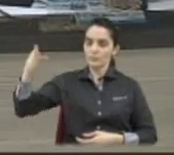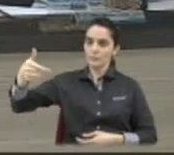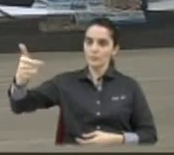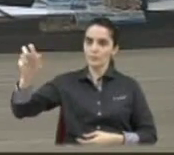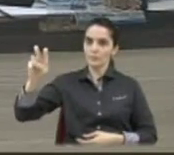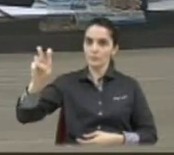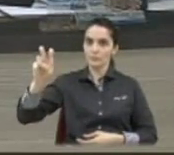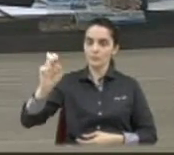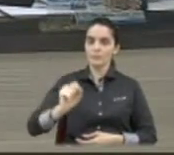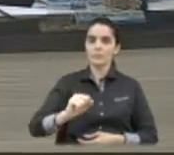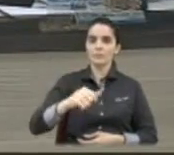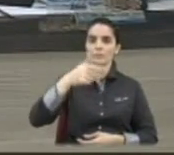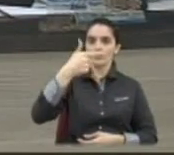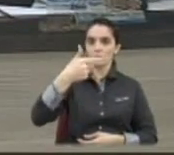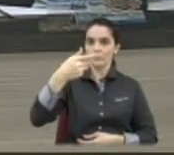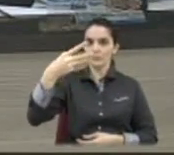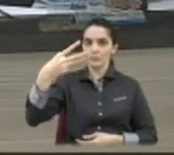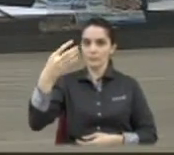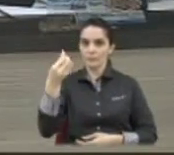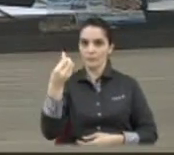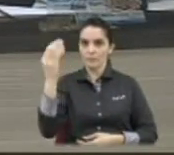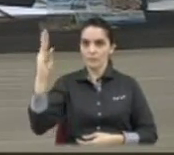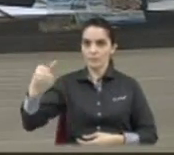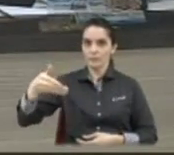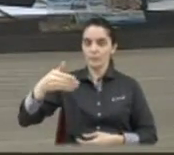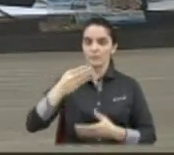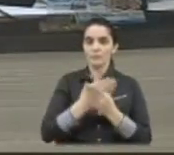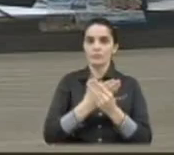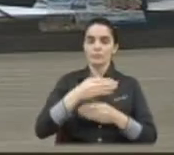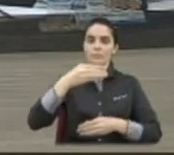4742/15 e emenda 236, protocolo